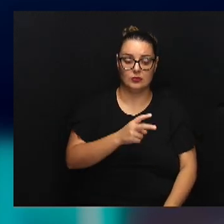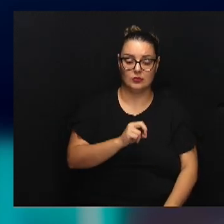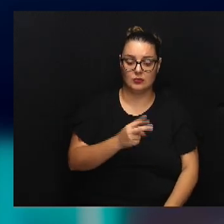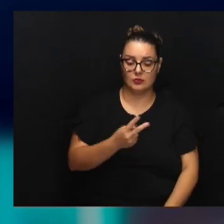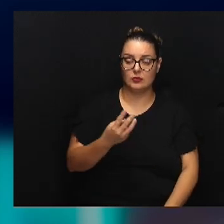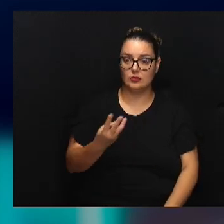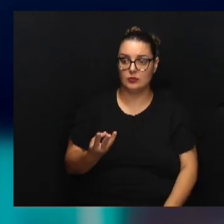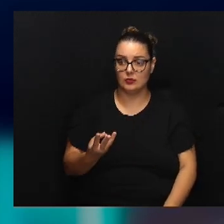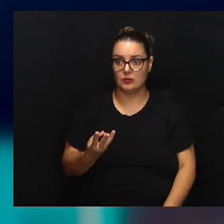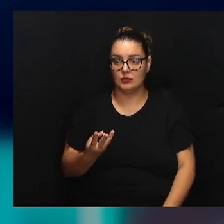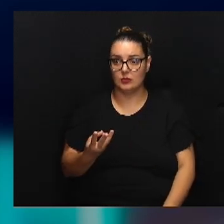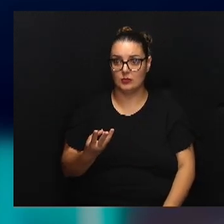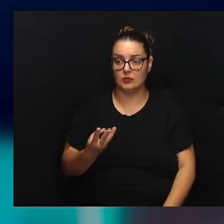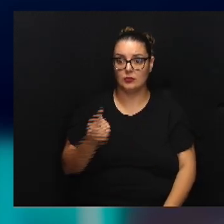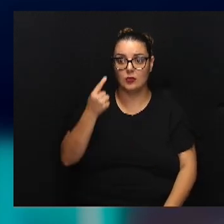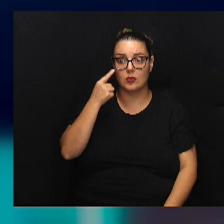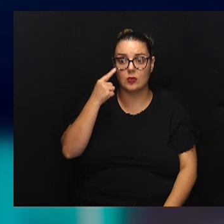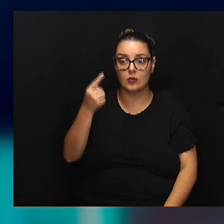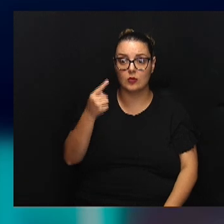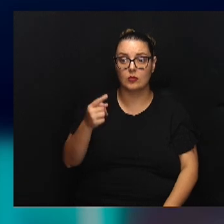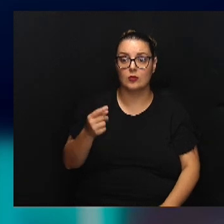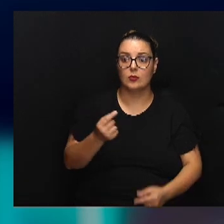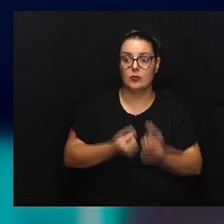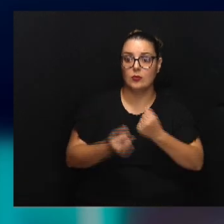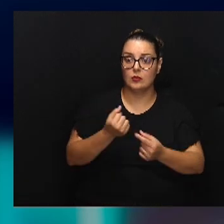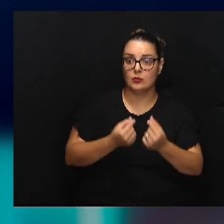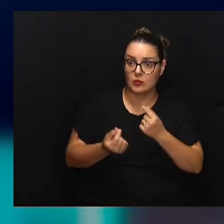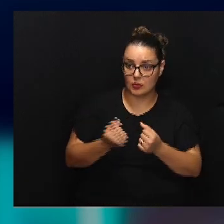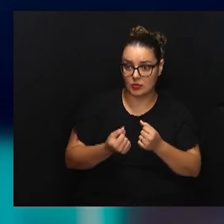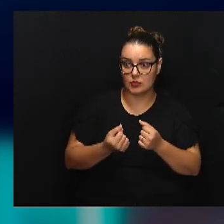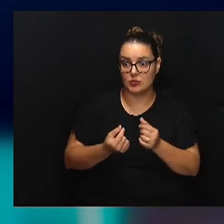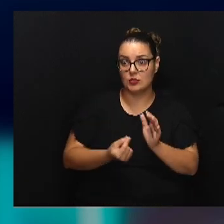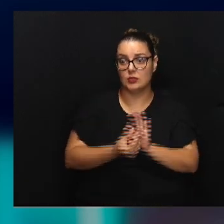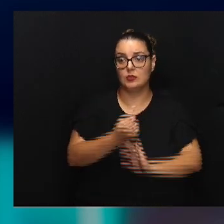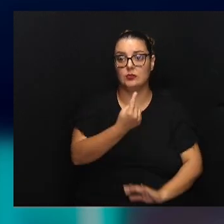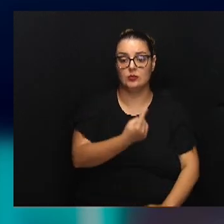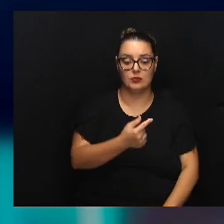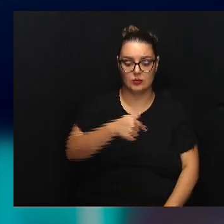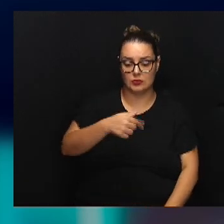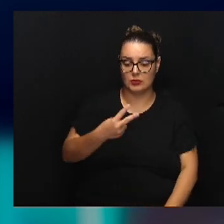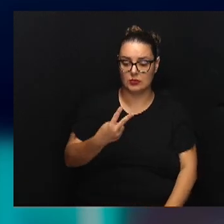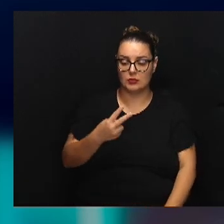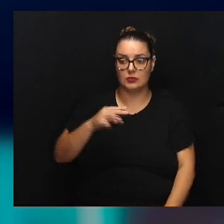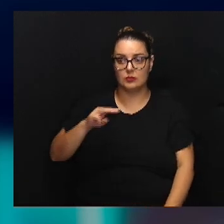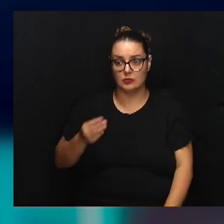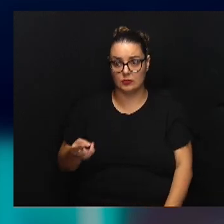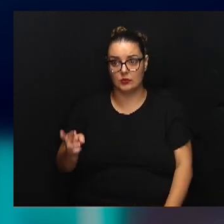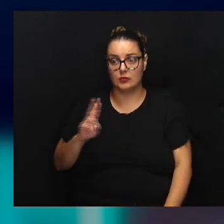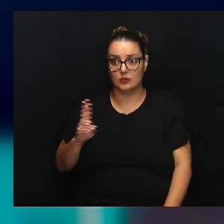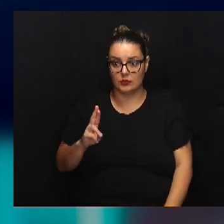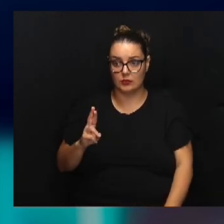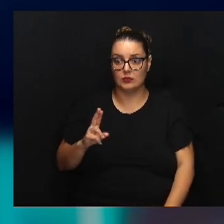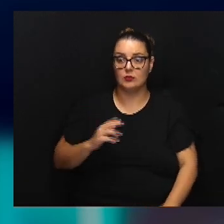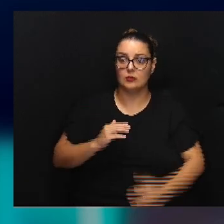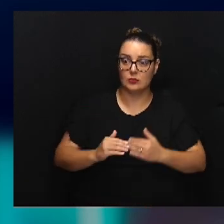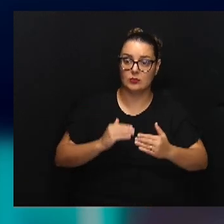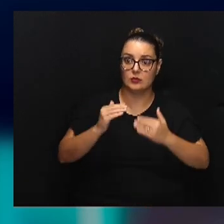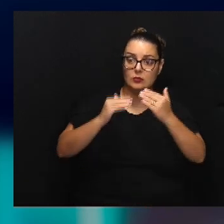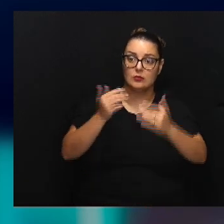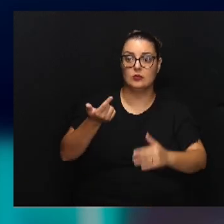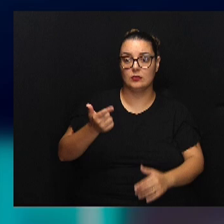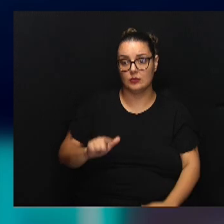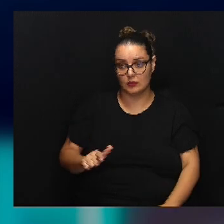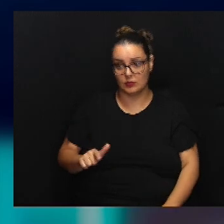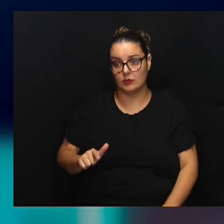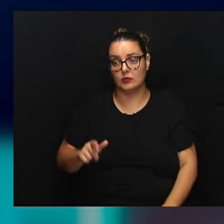com a PILOA, o projeto de lei orçamentária, com 172 milhões de reais para a formação continuada de